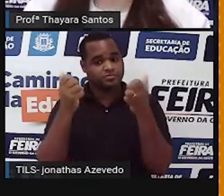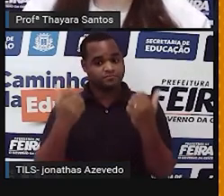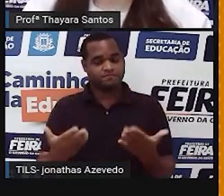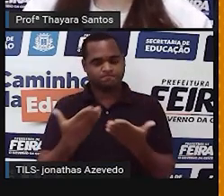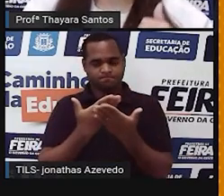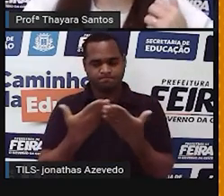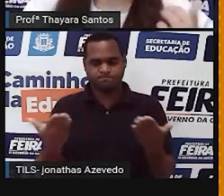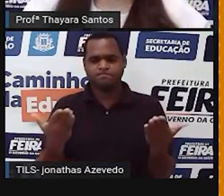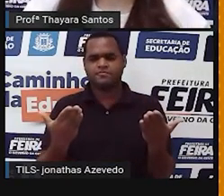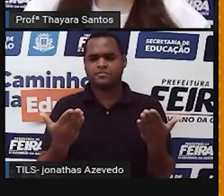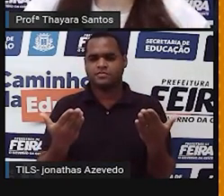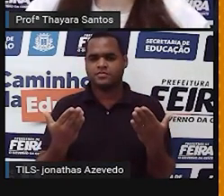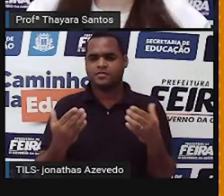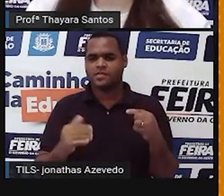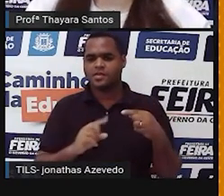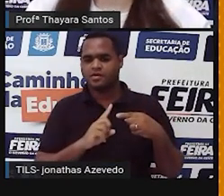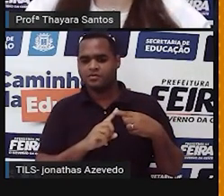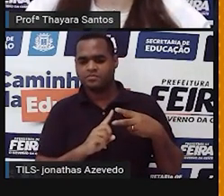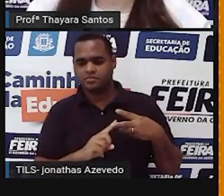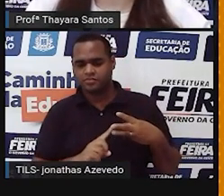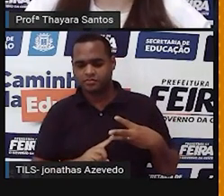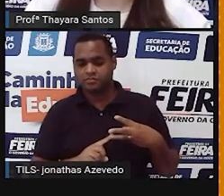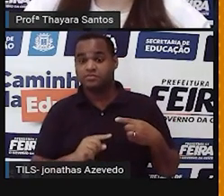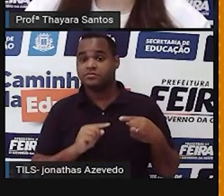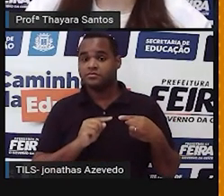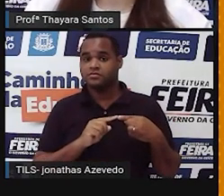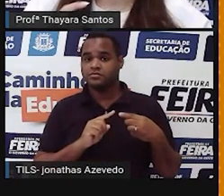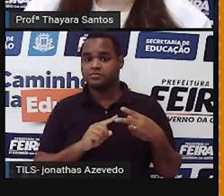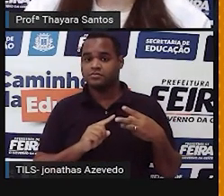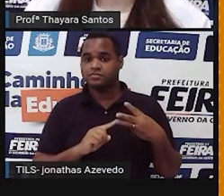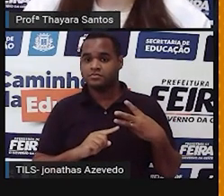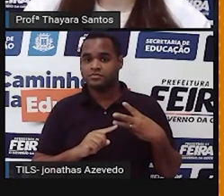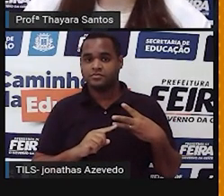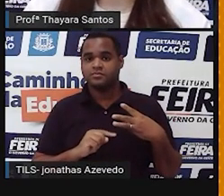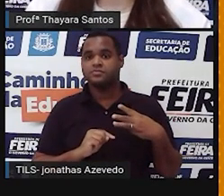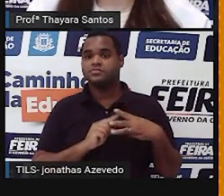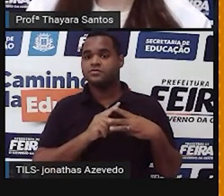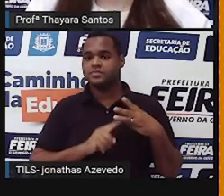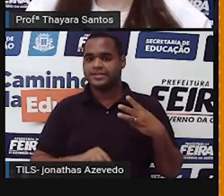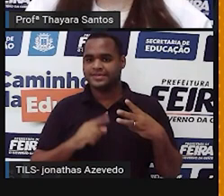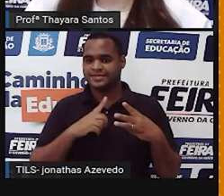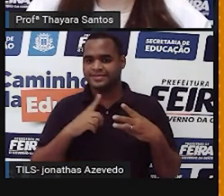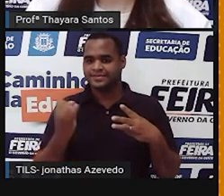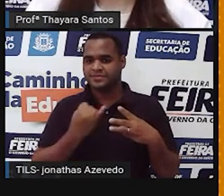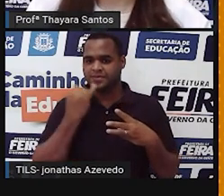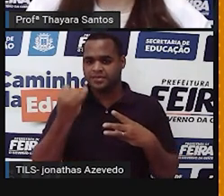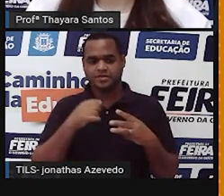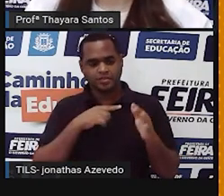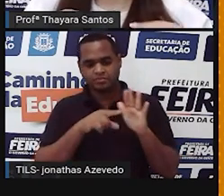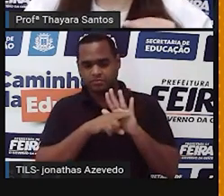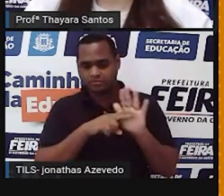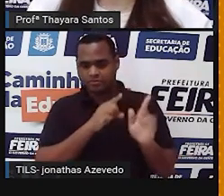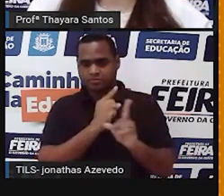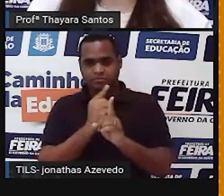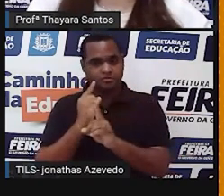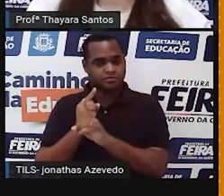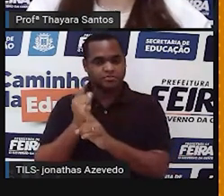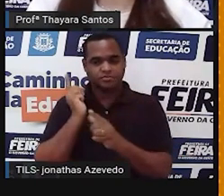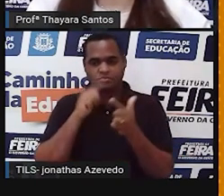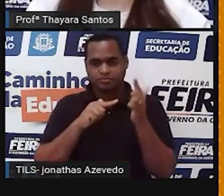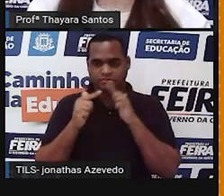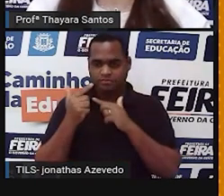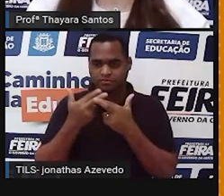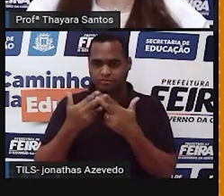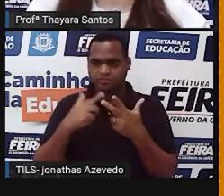contextualizar, esses três pesquisadores, que foram Watson, Crick e Wilkins, eles só conseguiram desvendar essa